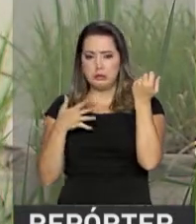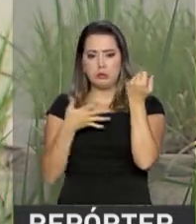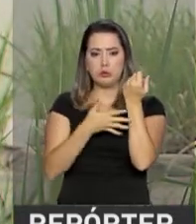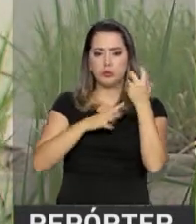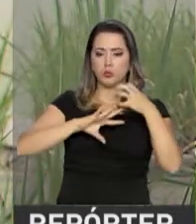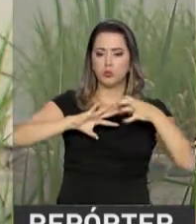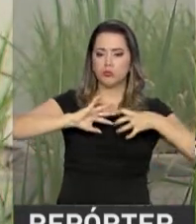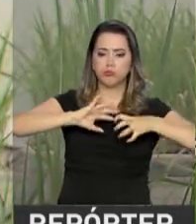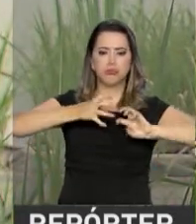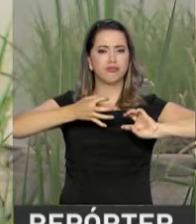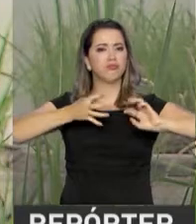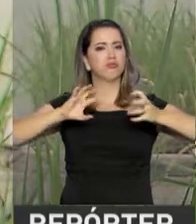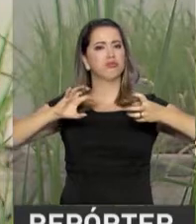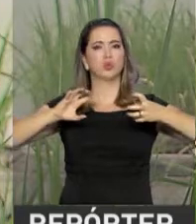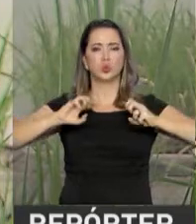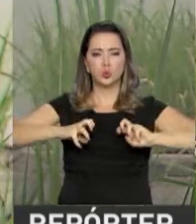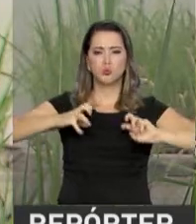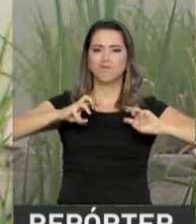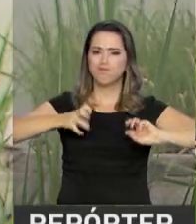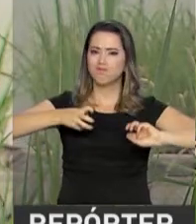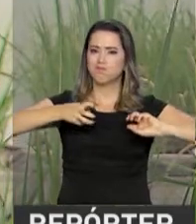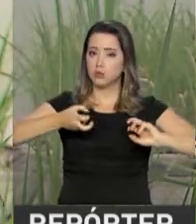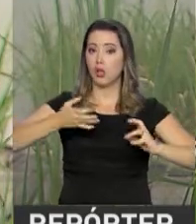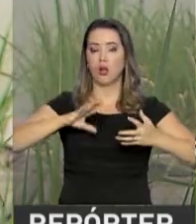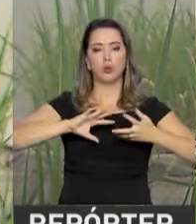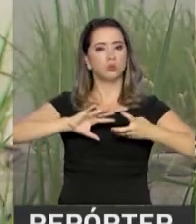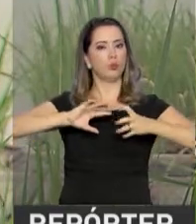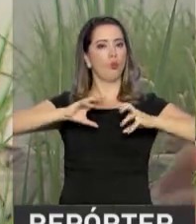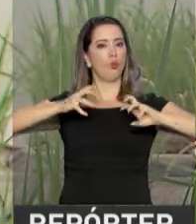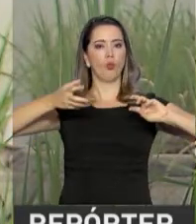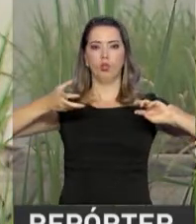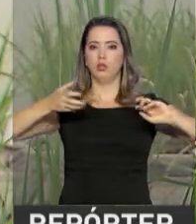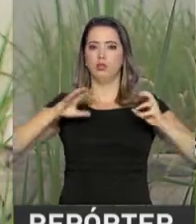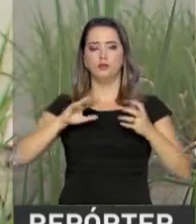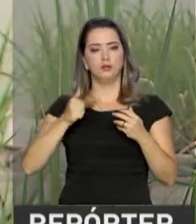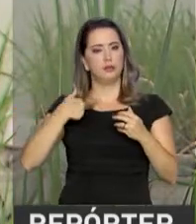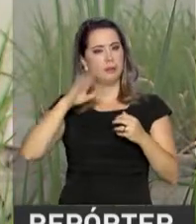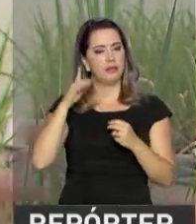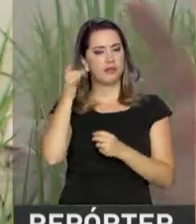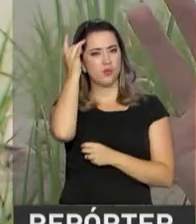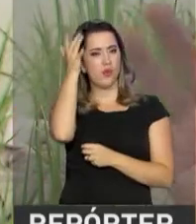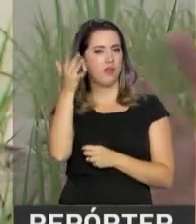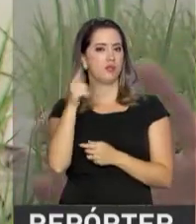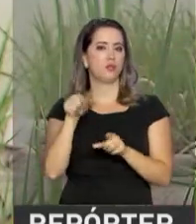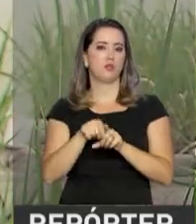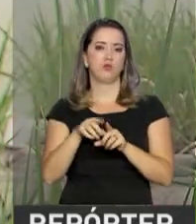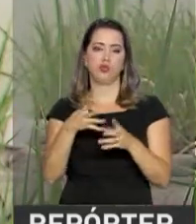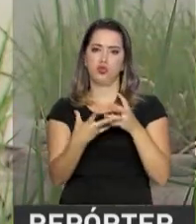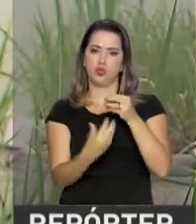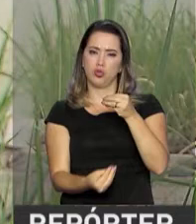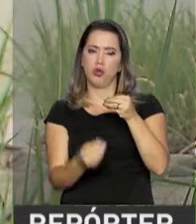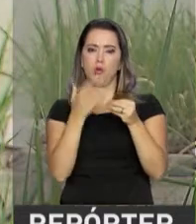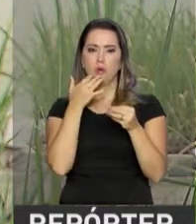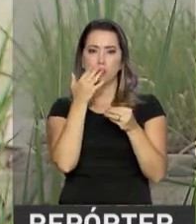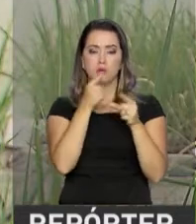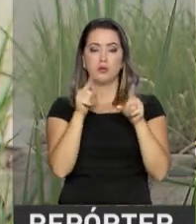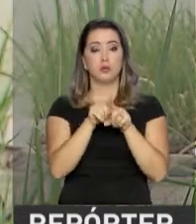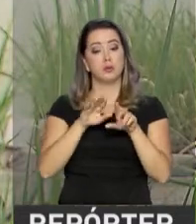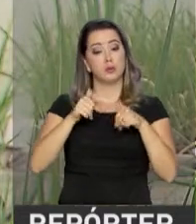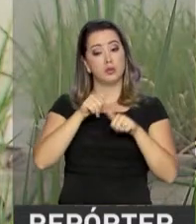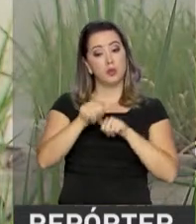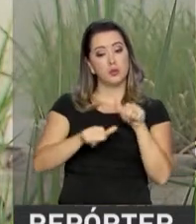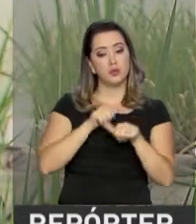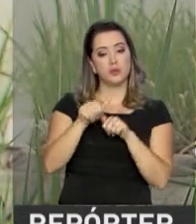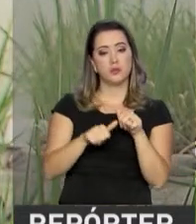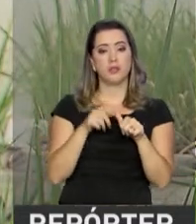esses açúcares esses nutrientes uma vez feito isso nós conseguimos então é modificar é esse